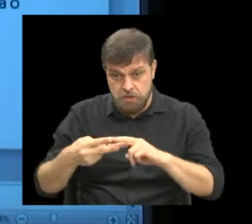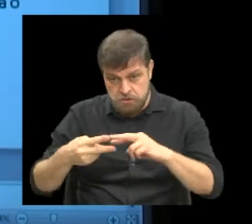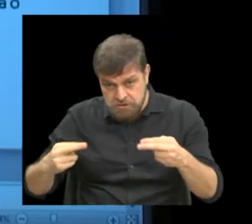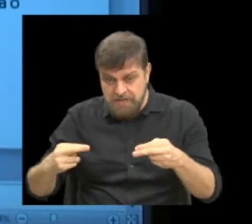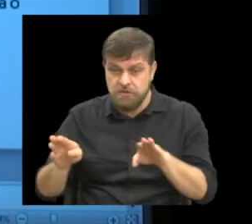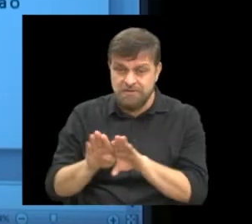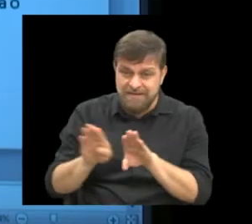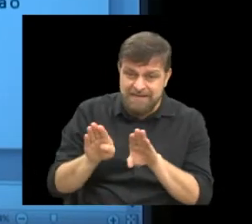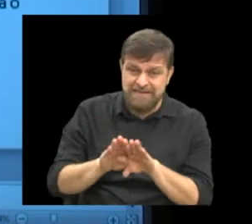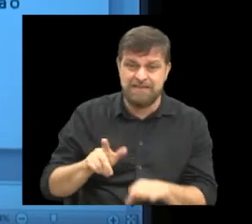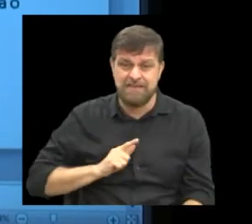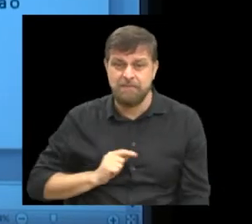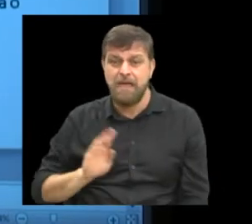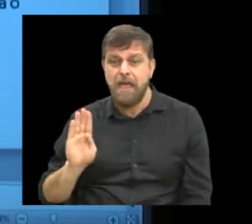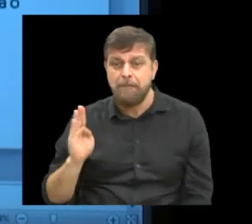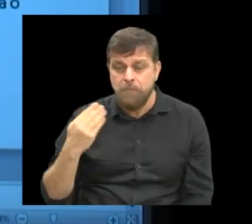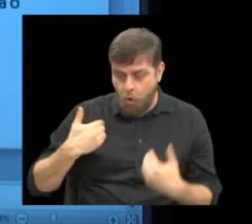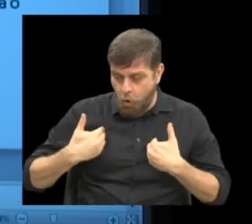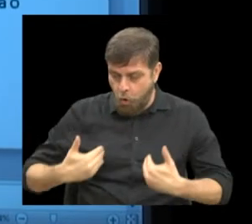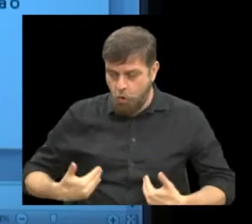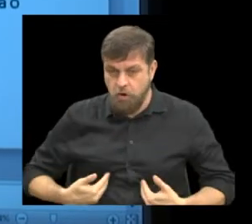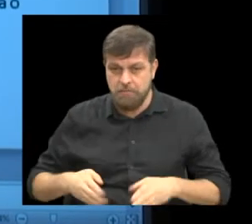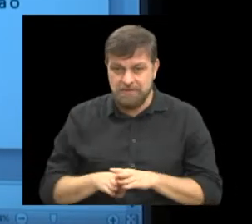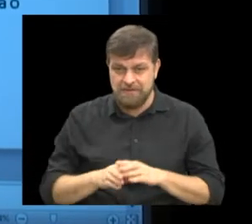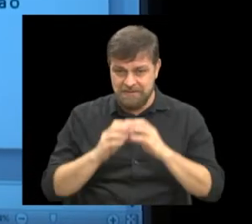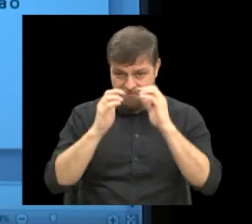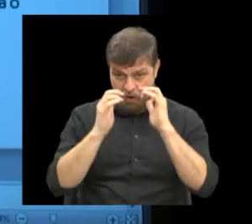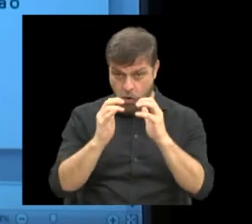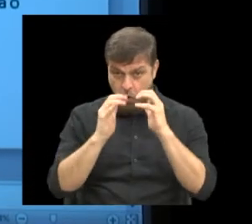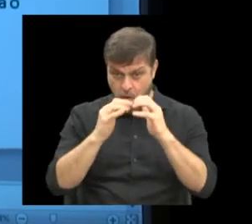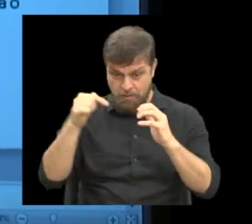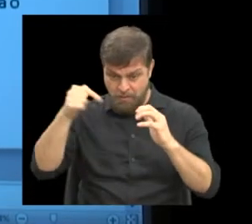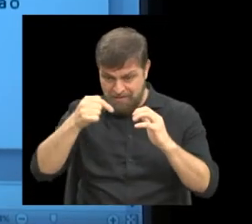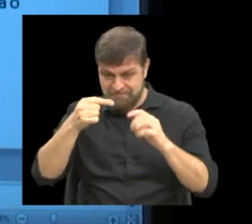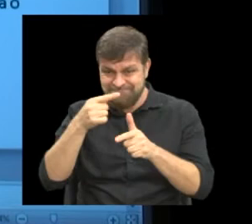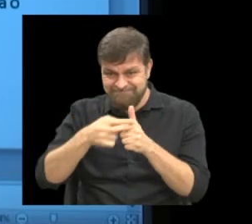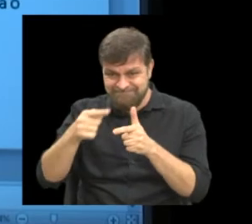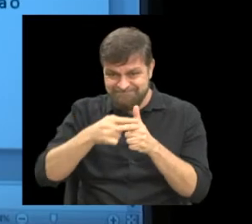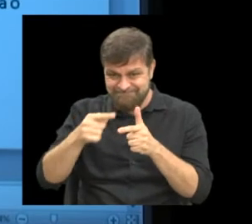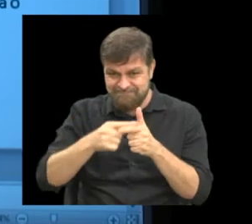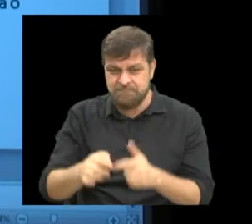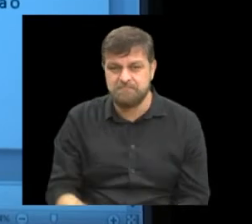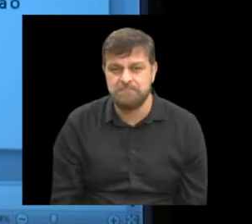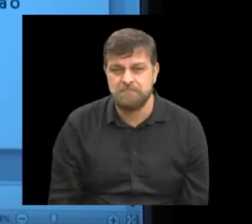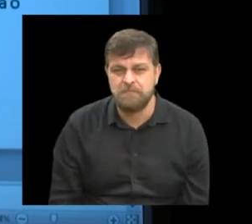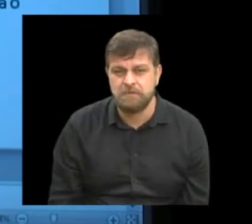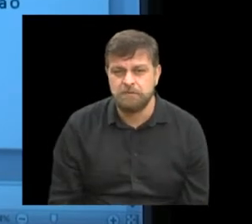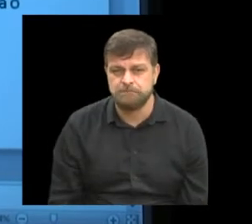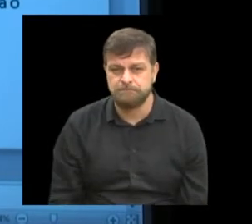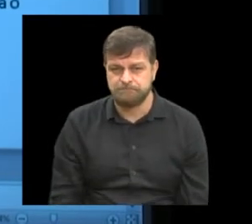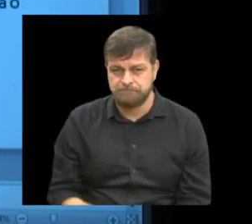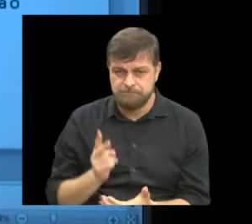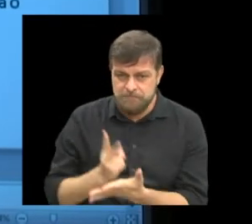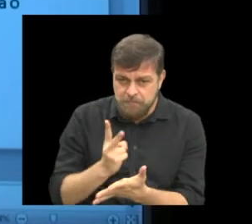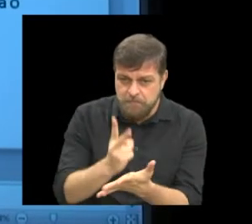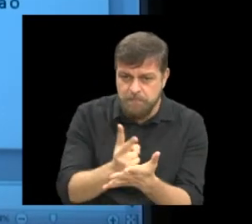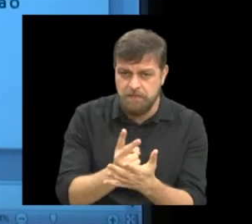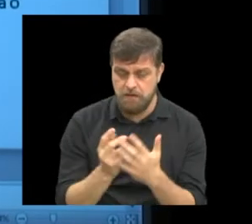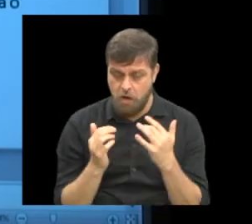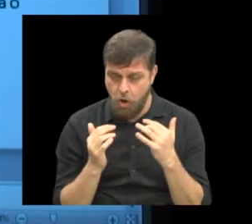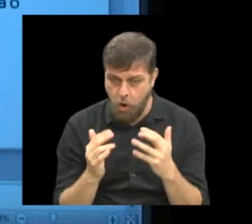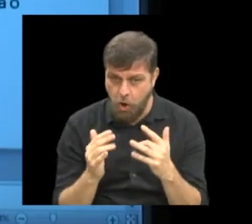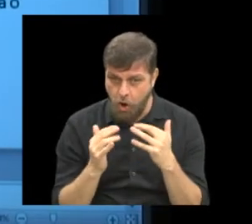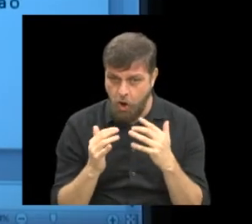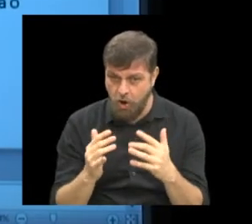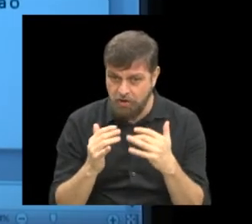ao lobo direito, né, que é o corpo caloso. Bom, pessoal, sempre o autismo a gente vai falar